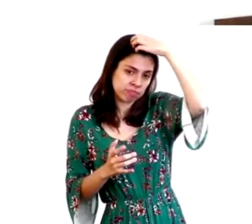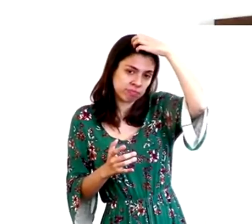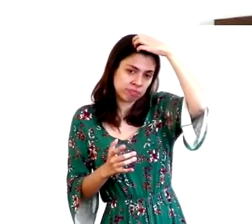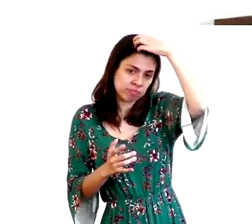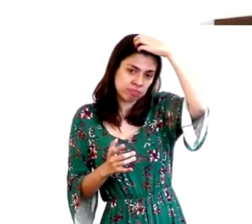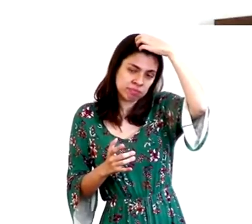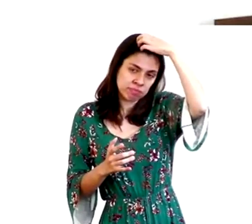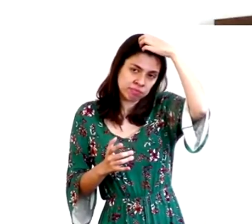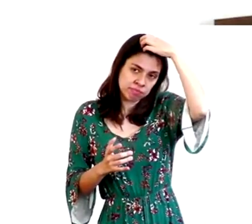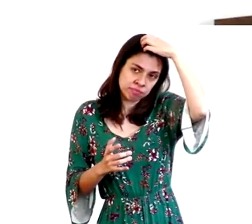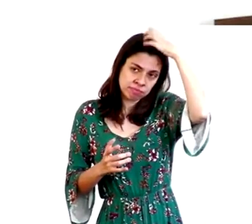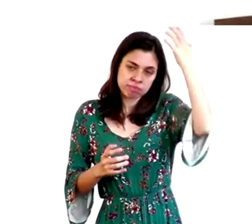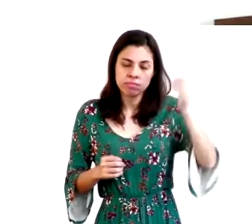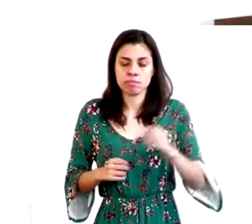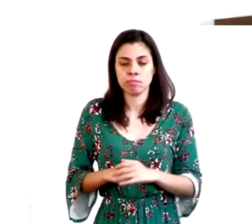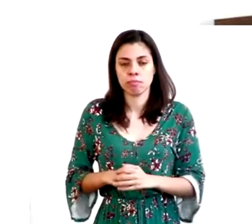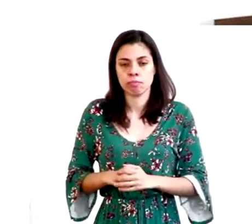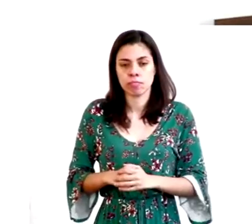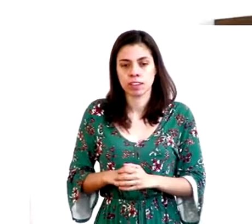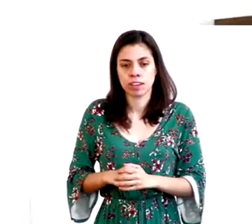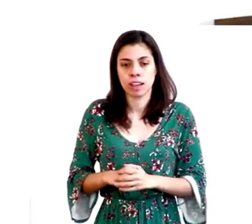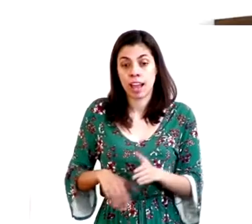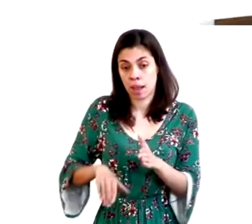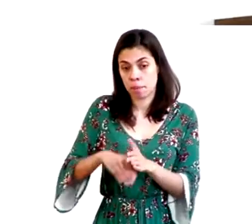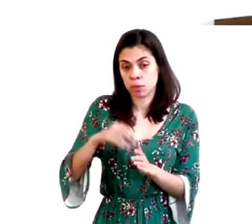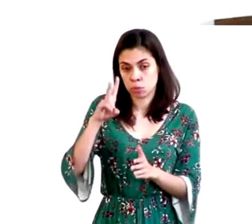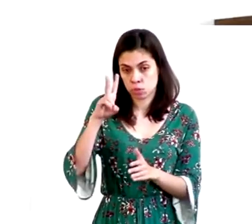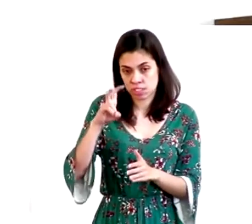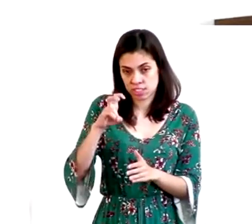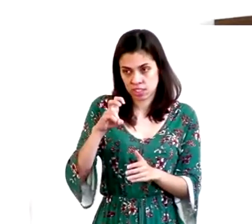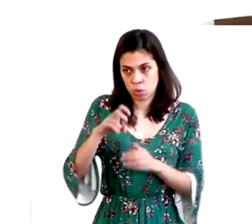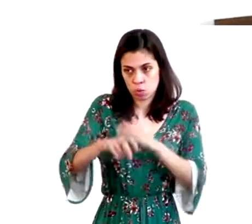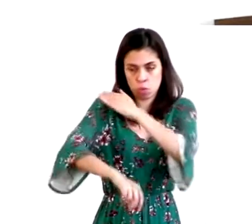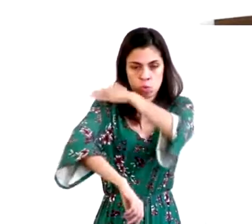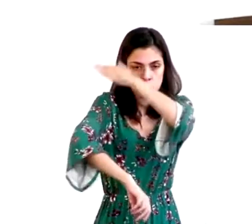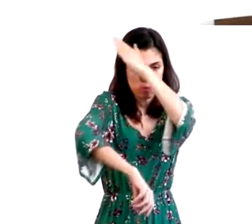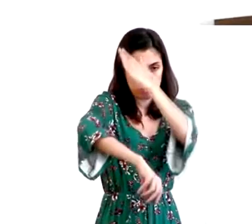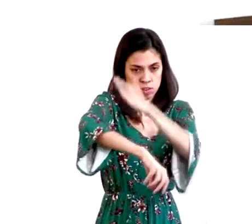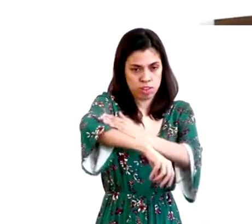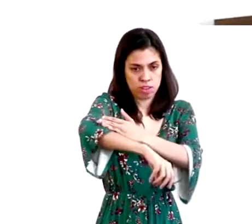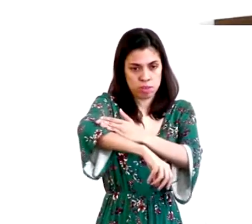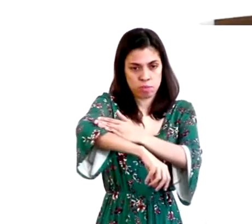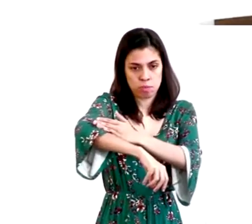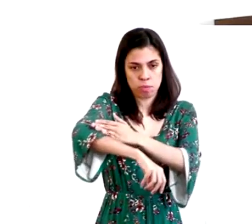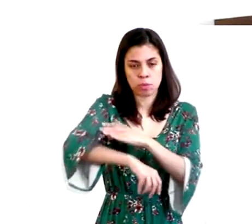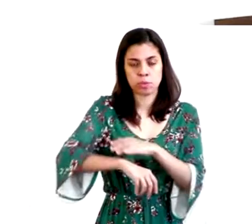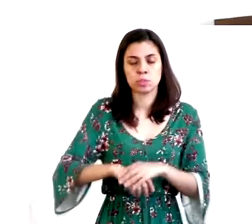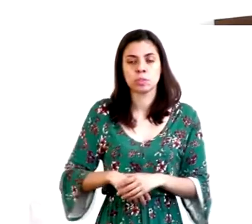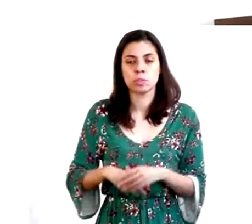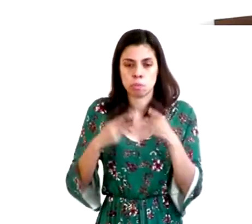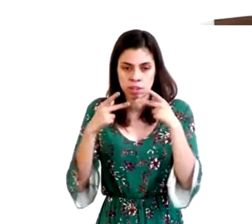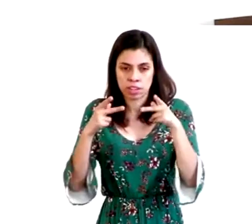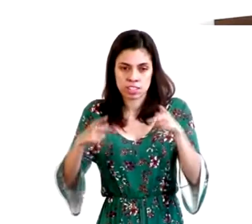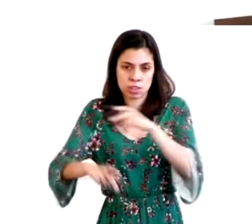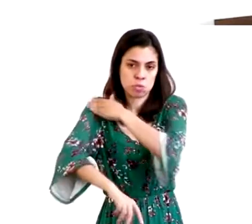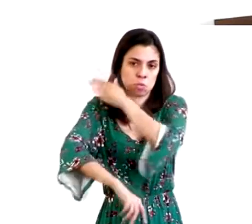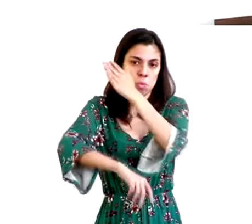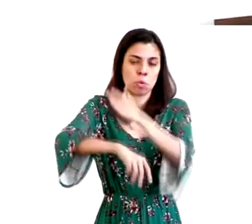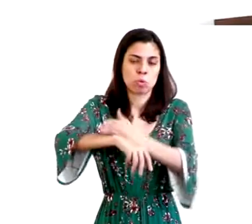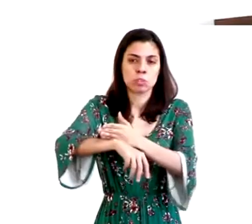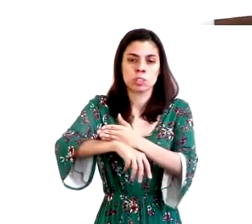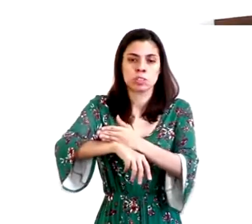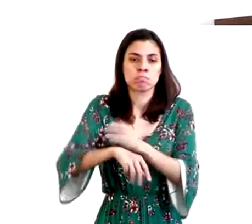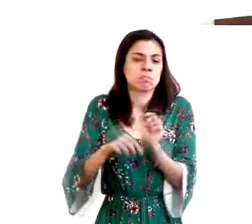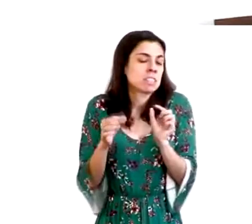mensagem do Sermão do Monte significa se arrepender e pertencer ao reino dos céus.